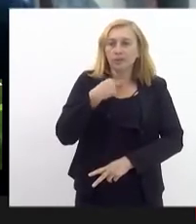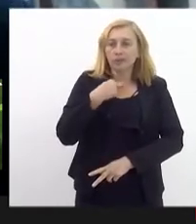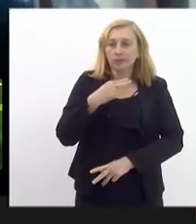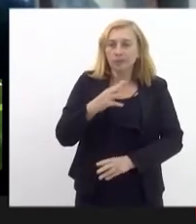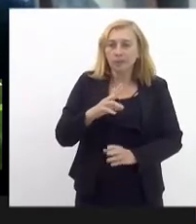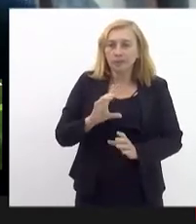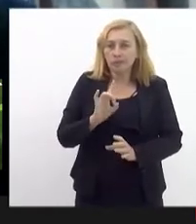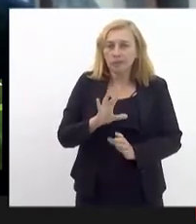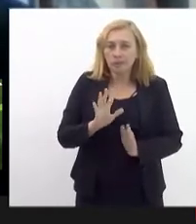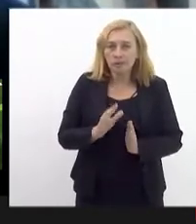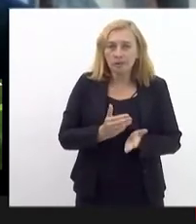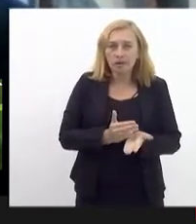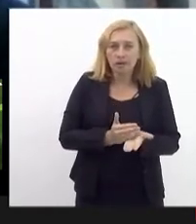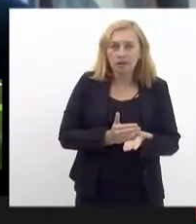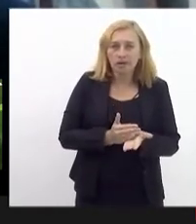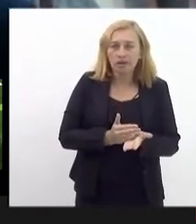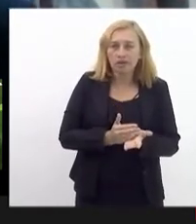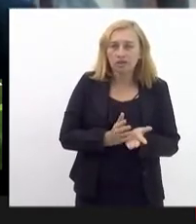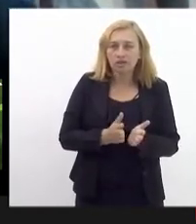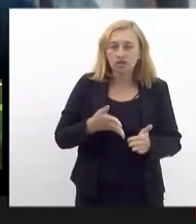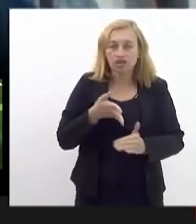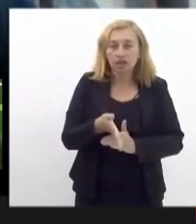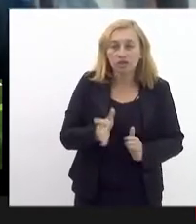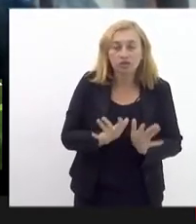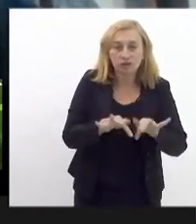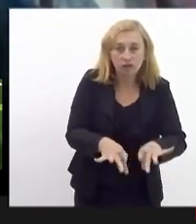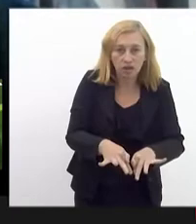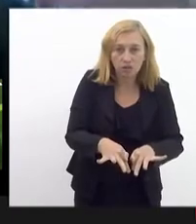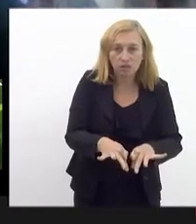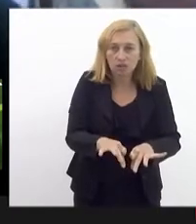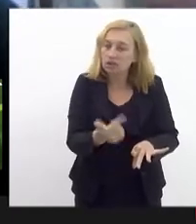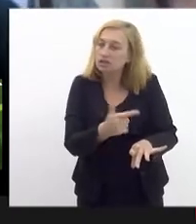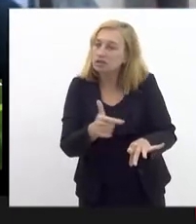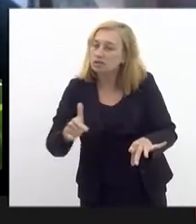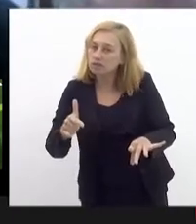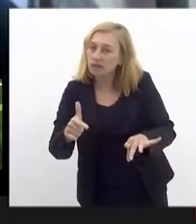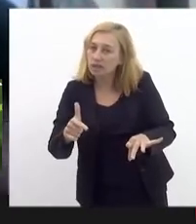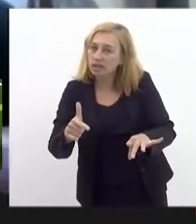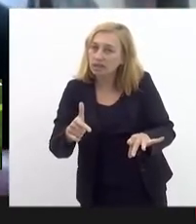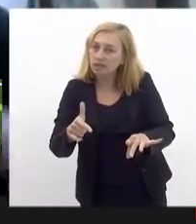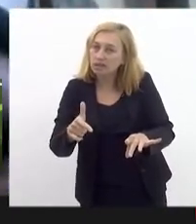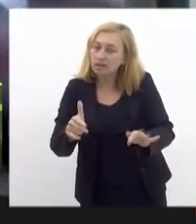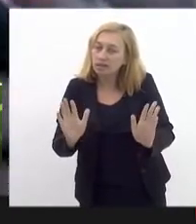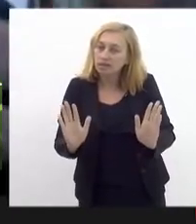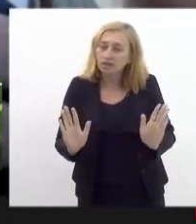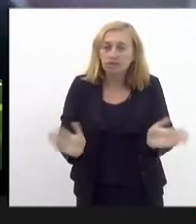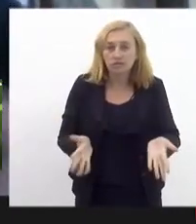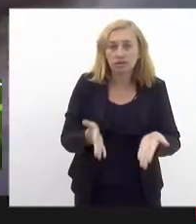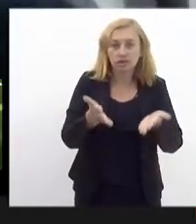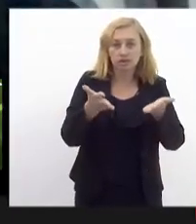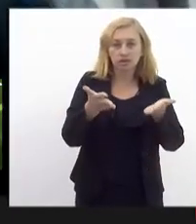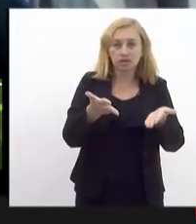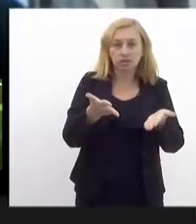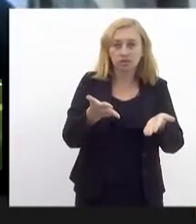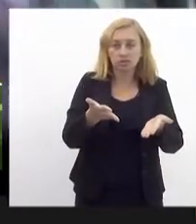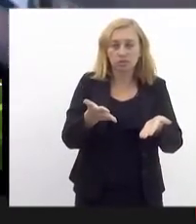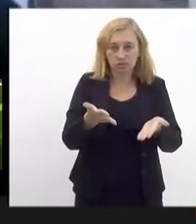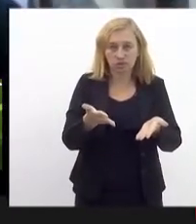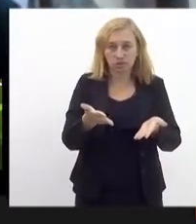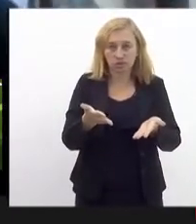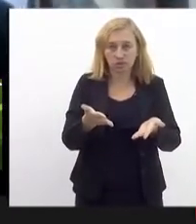do ponto final do procedimento sem sedimentar e estimular o